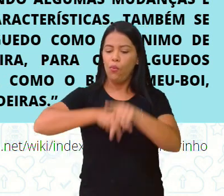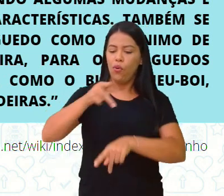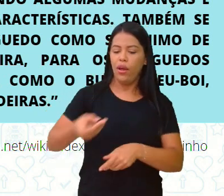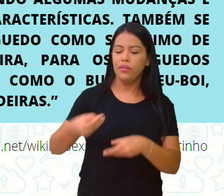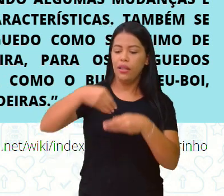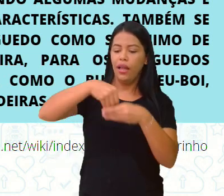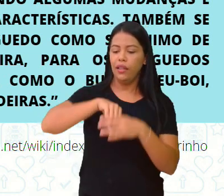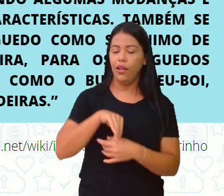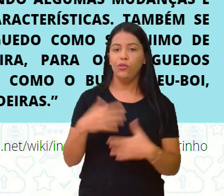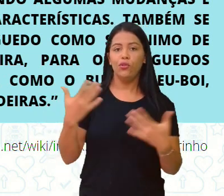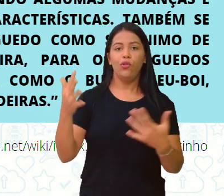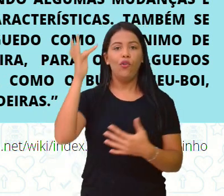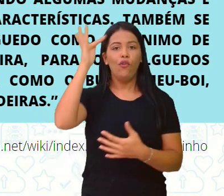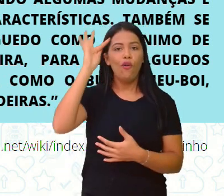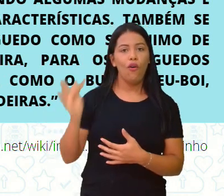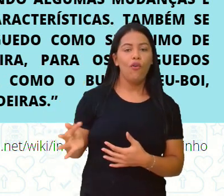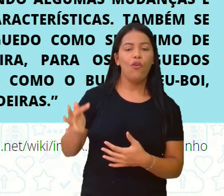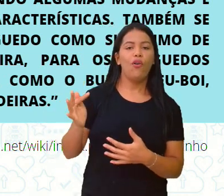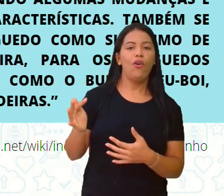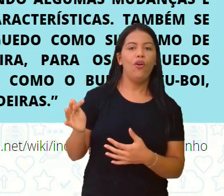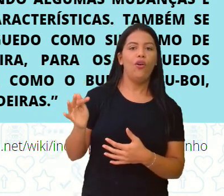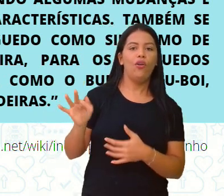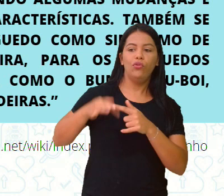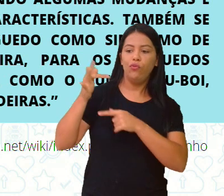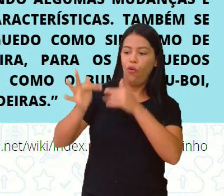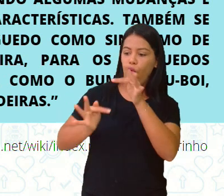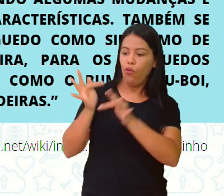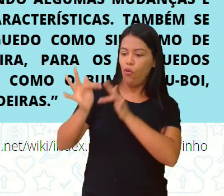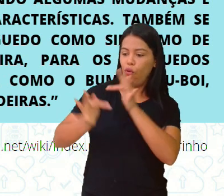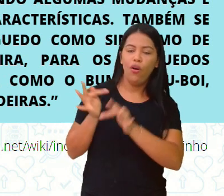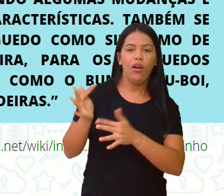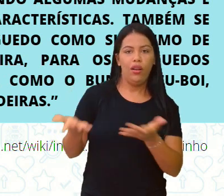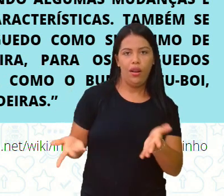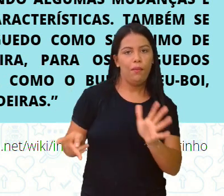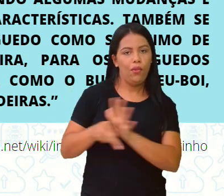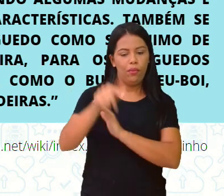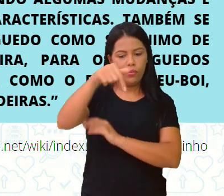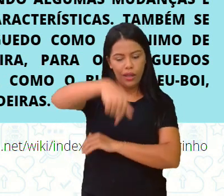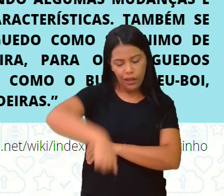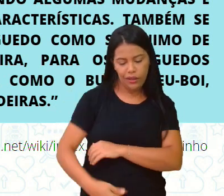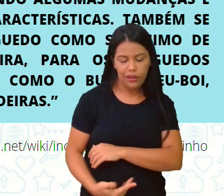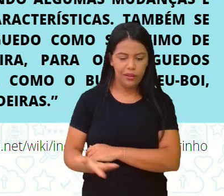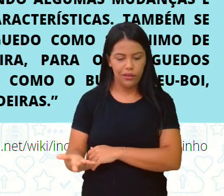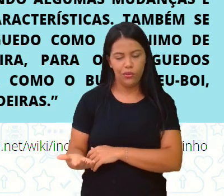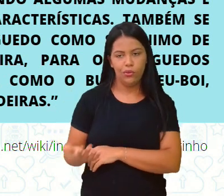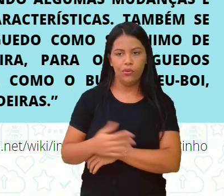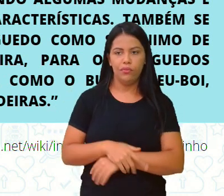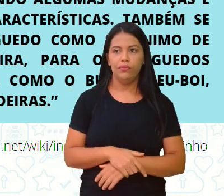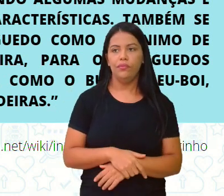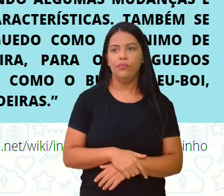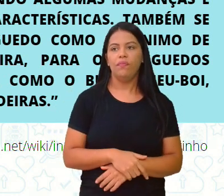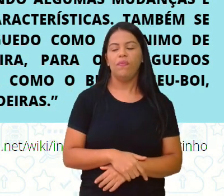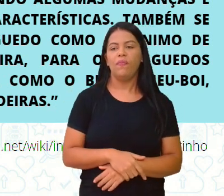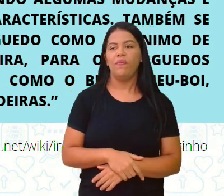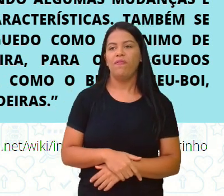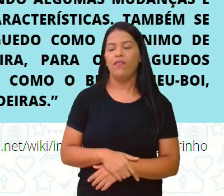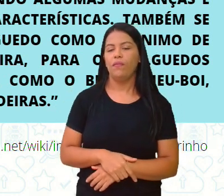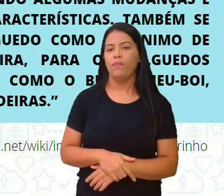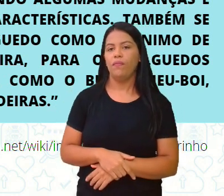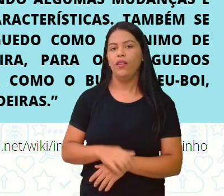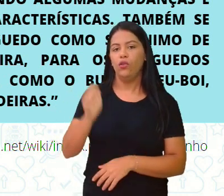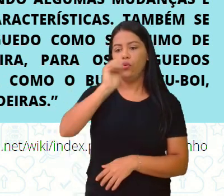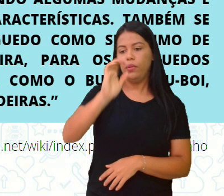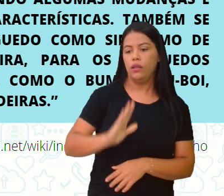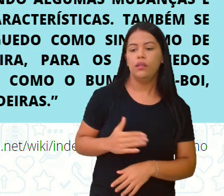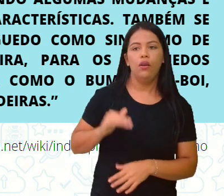caso, tira-se essa palavra folclore, botei de propósito porque ela ainda é colocada em muitos